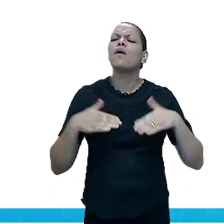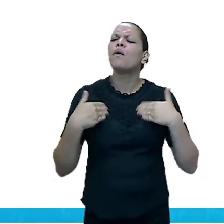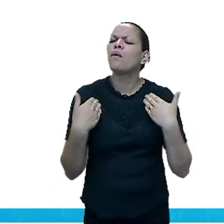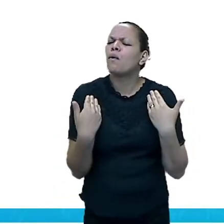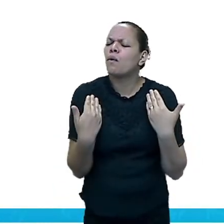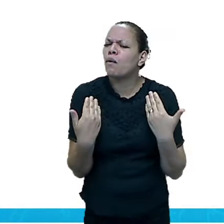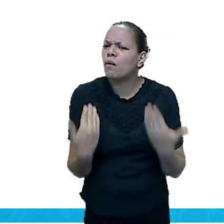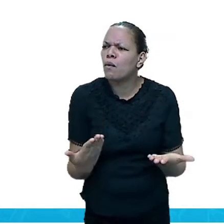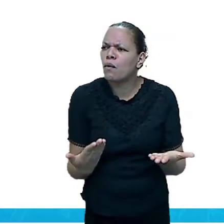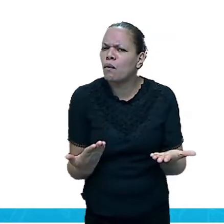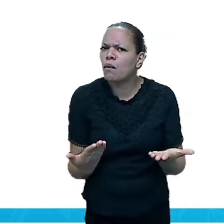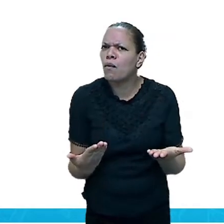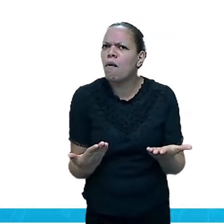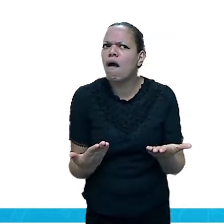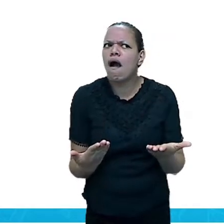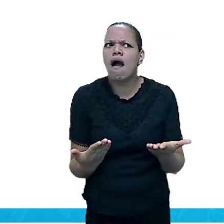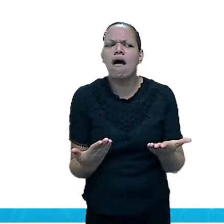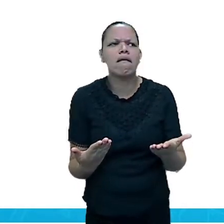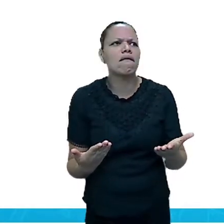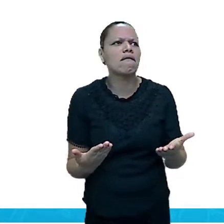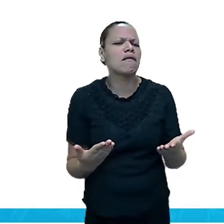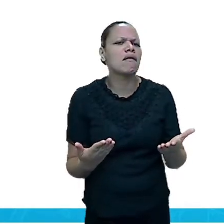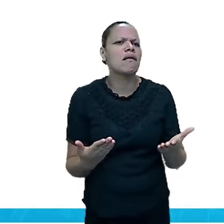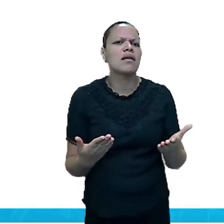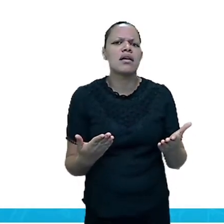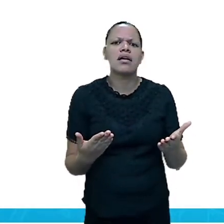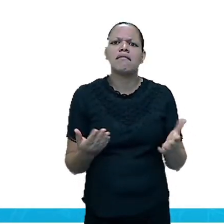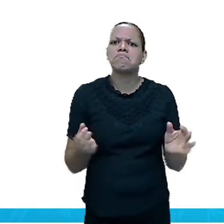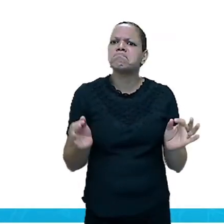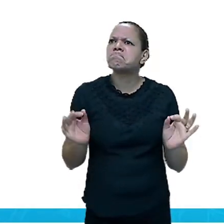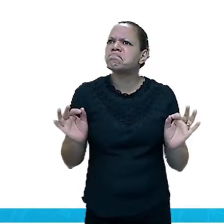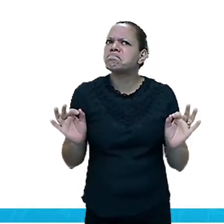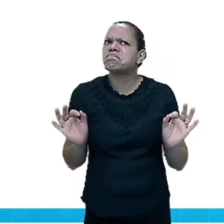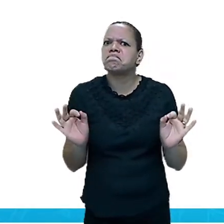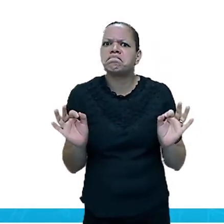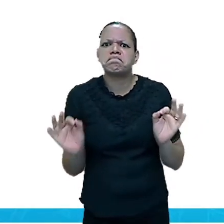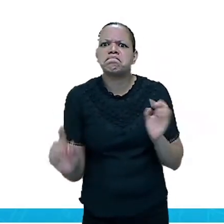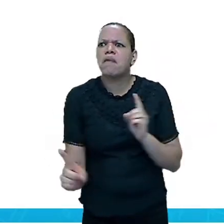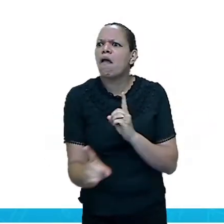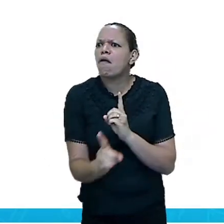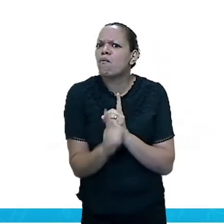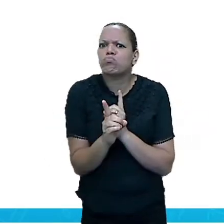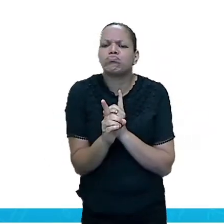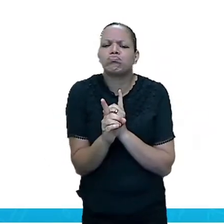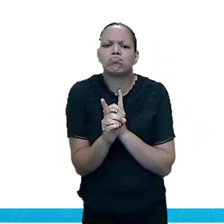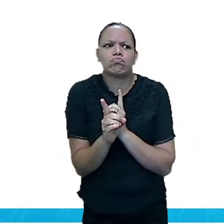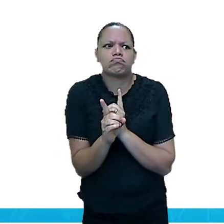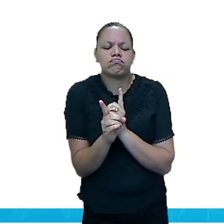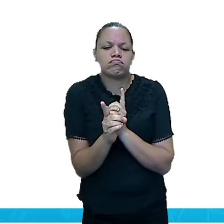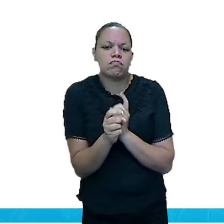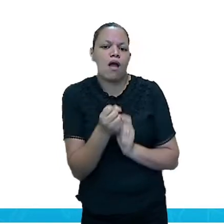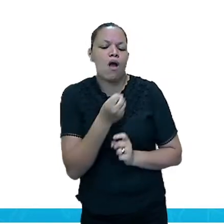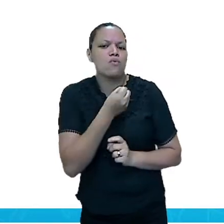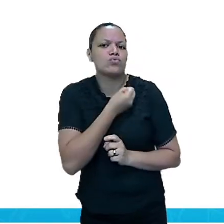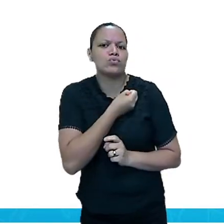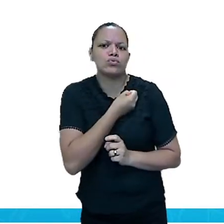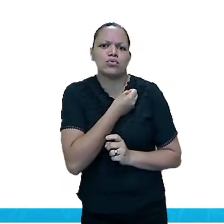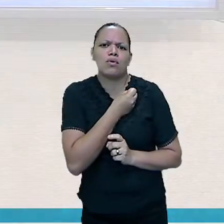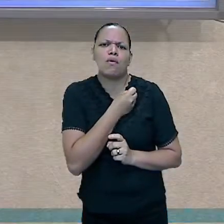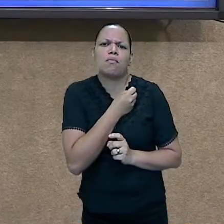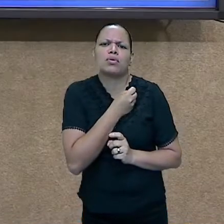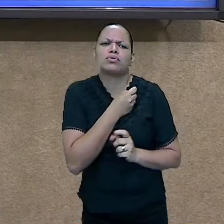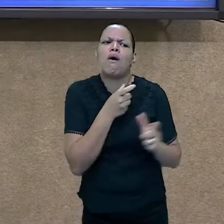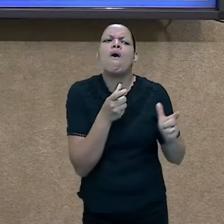nosso cotidiano nós podemos encontrar os números romanos? Por exemplo, no relógio analógico,